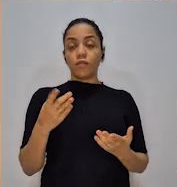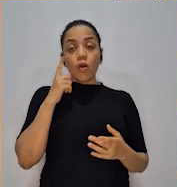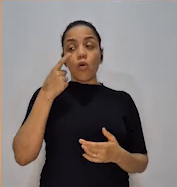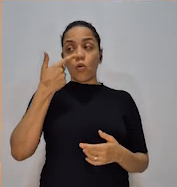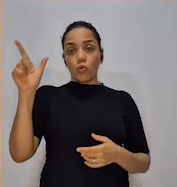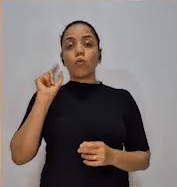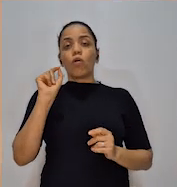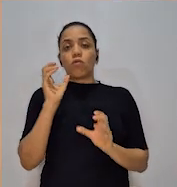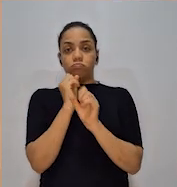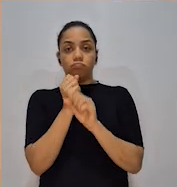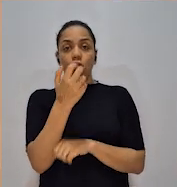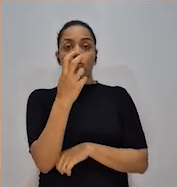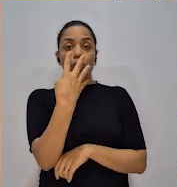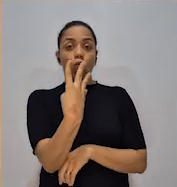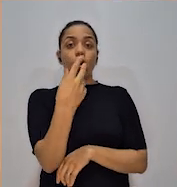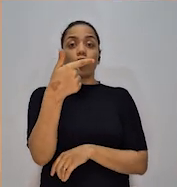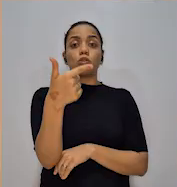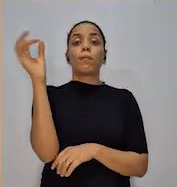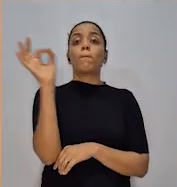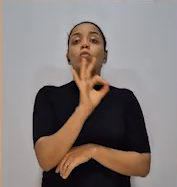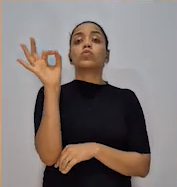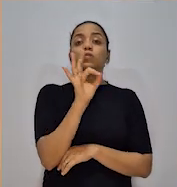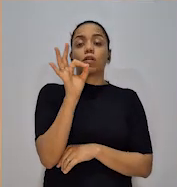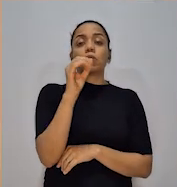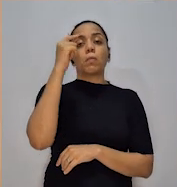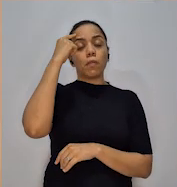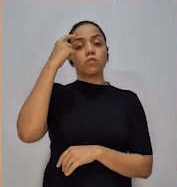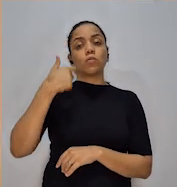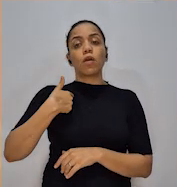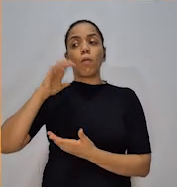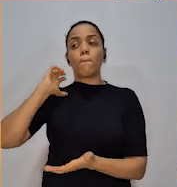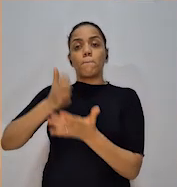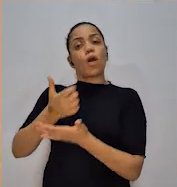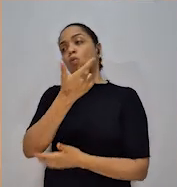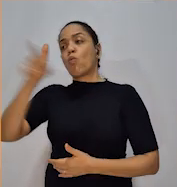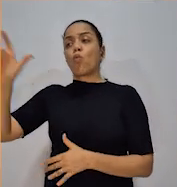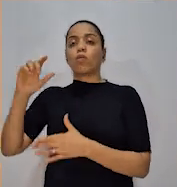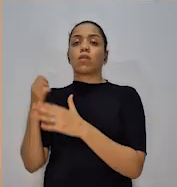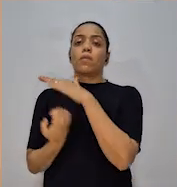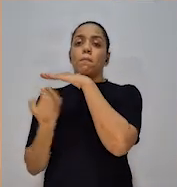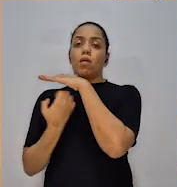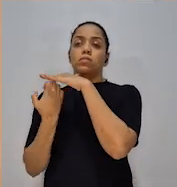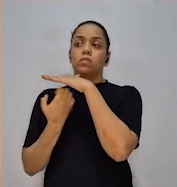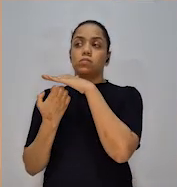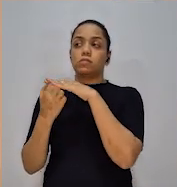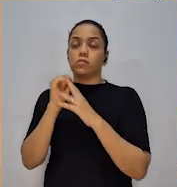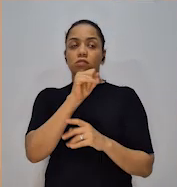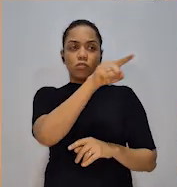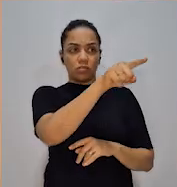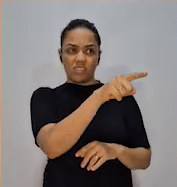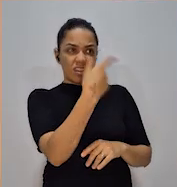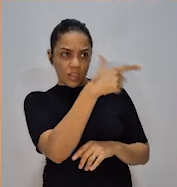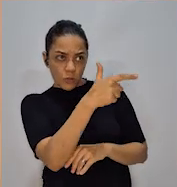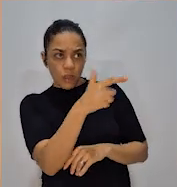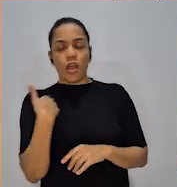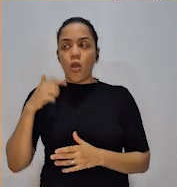42% pagariam 5% a mais para comprar produtos de empresas engajadas com a diversidade. Quem não quer